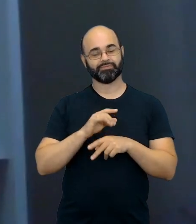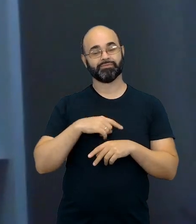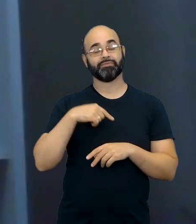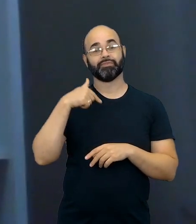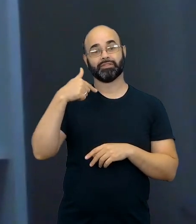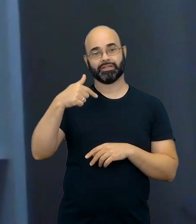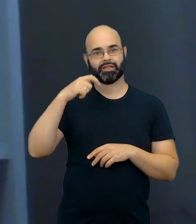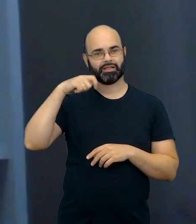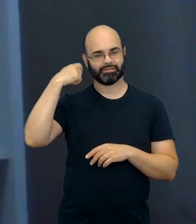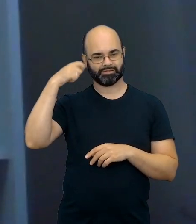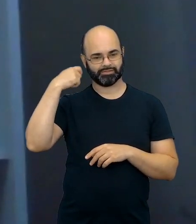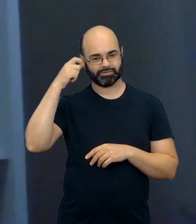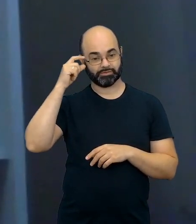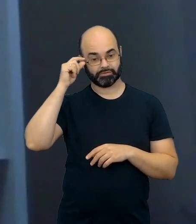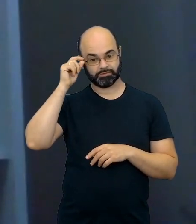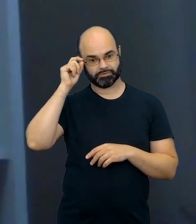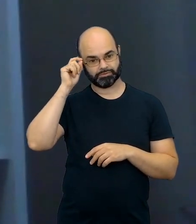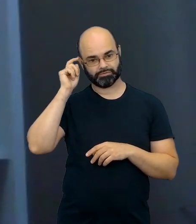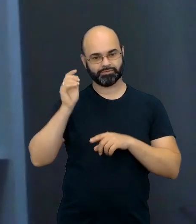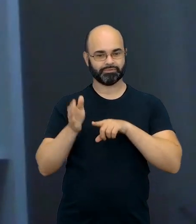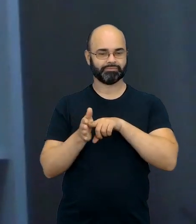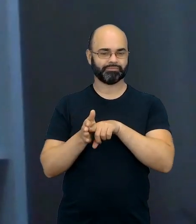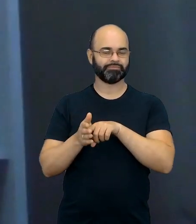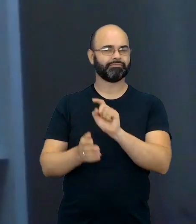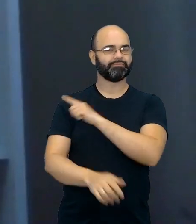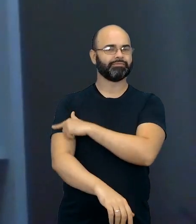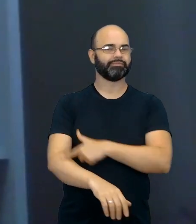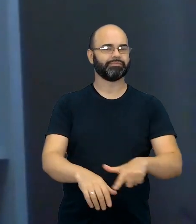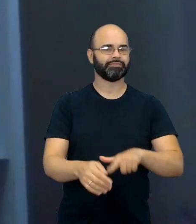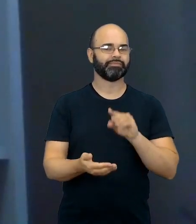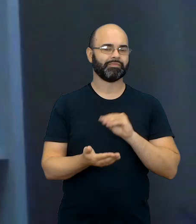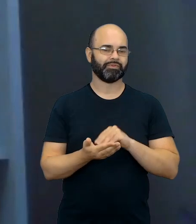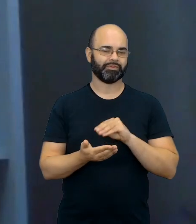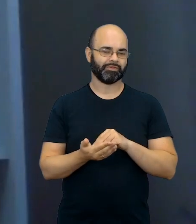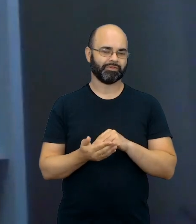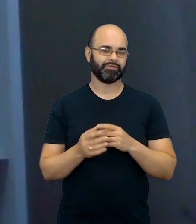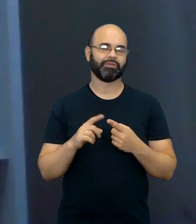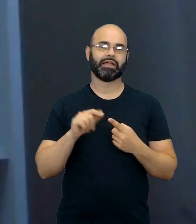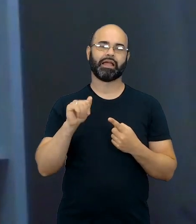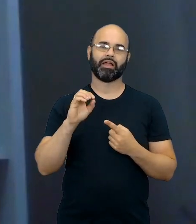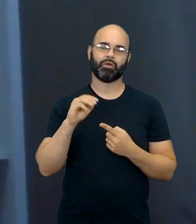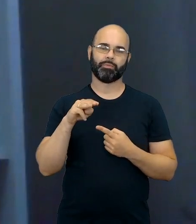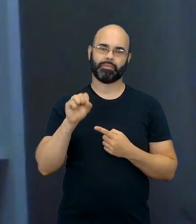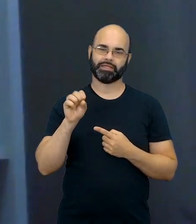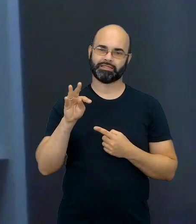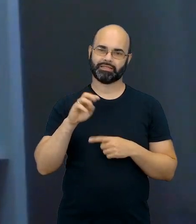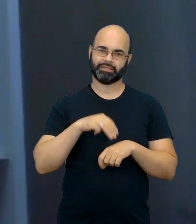filmes que tratam da questão da indisciplina, e justamente são Ao Mestre com Carinho, de